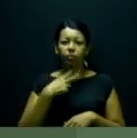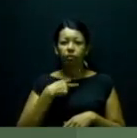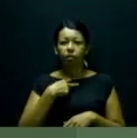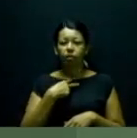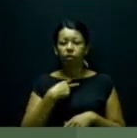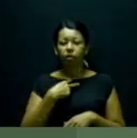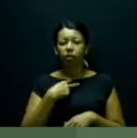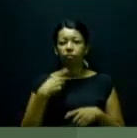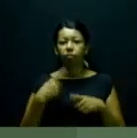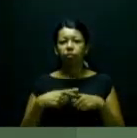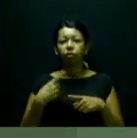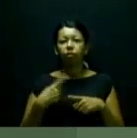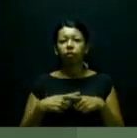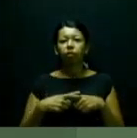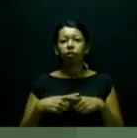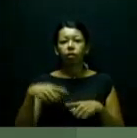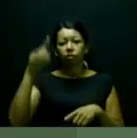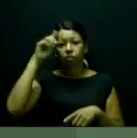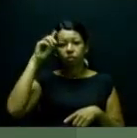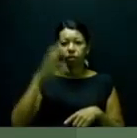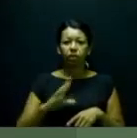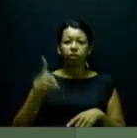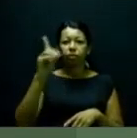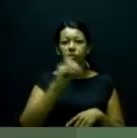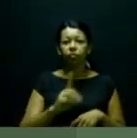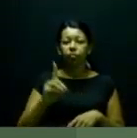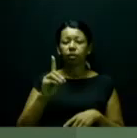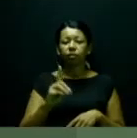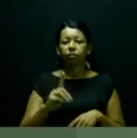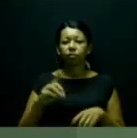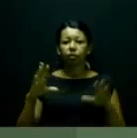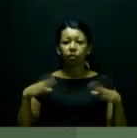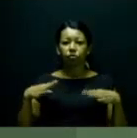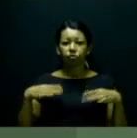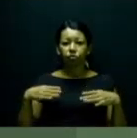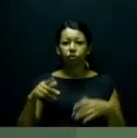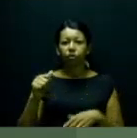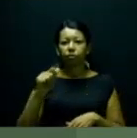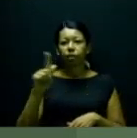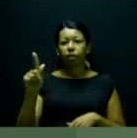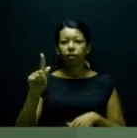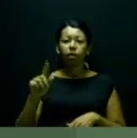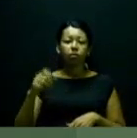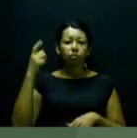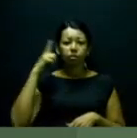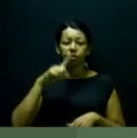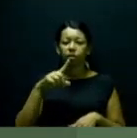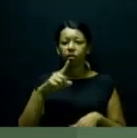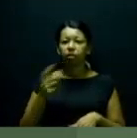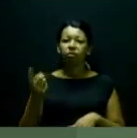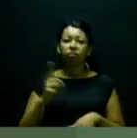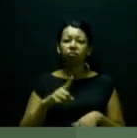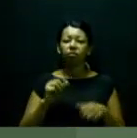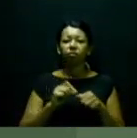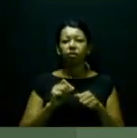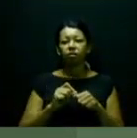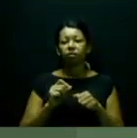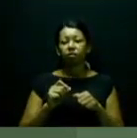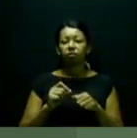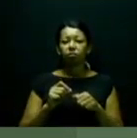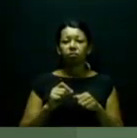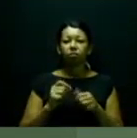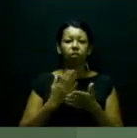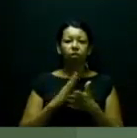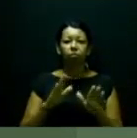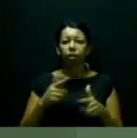naquele momento, porque tratava-se de um dia de domingo, e ele estava na Praia Grande e não conseguiria resolver o problema para que eu voltasse para